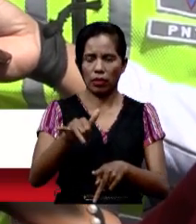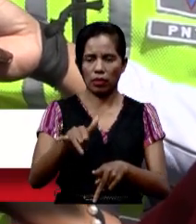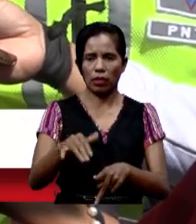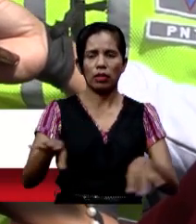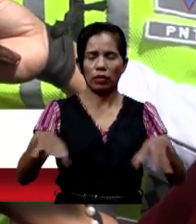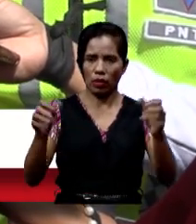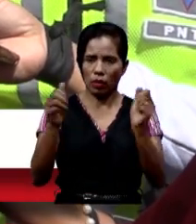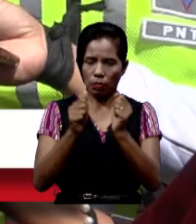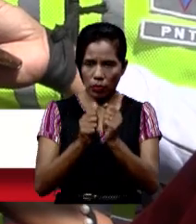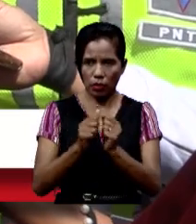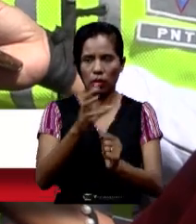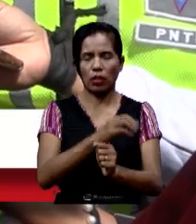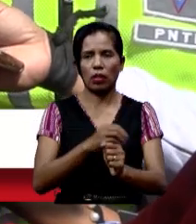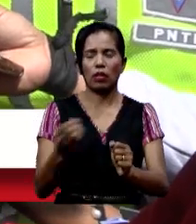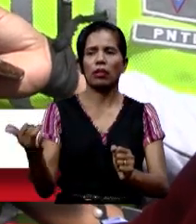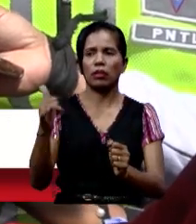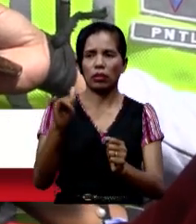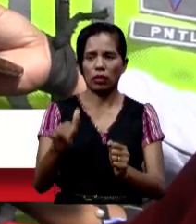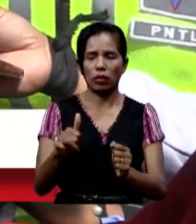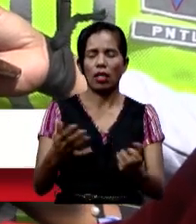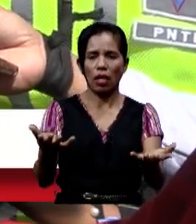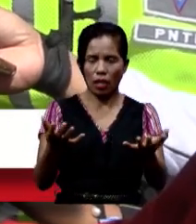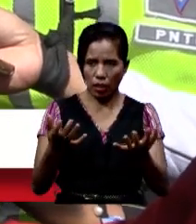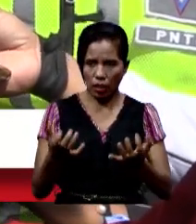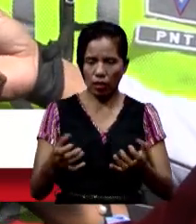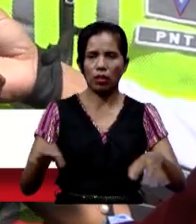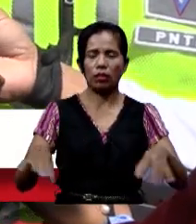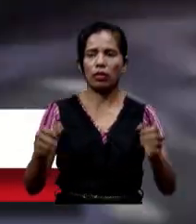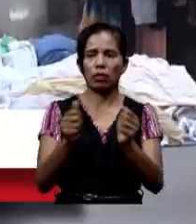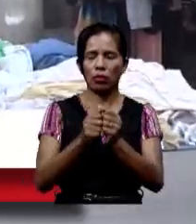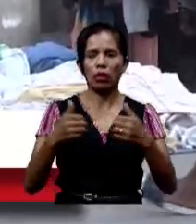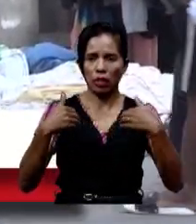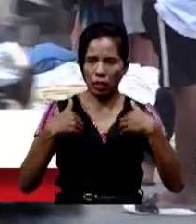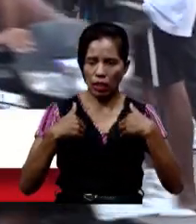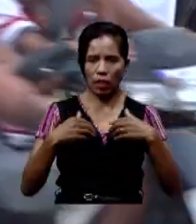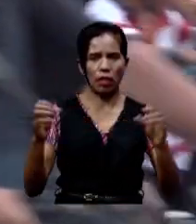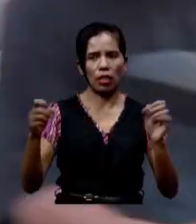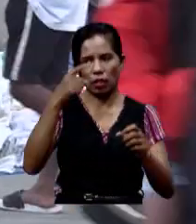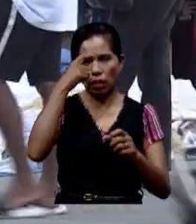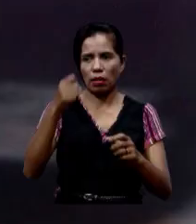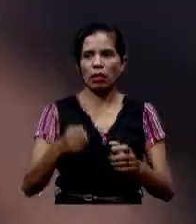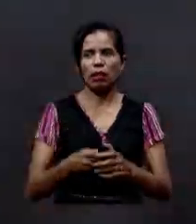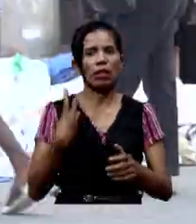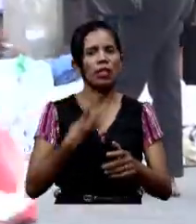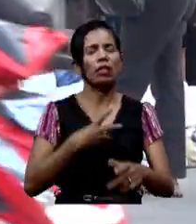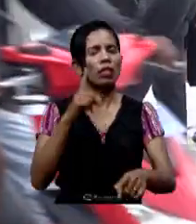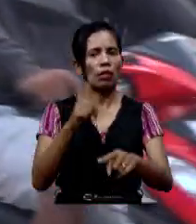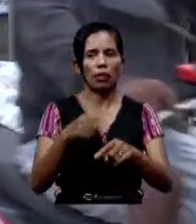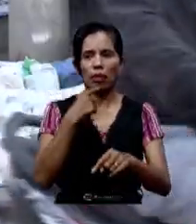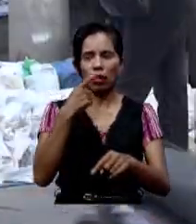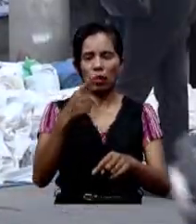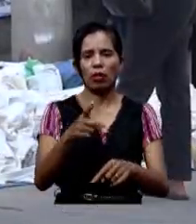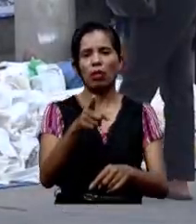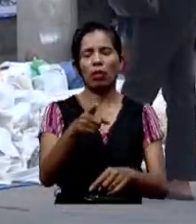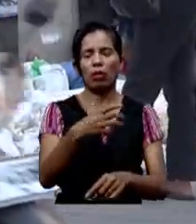cooperação, coordenação, roupon se sirnia be vontade para tu bele serviço muito ne iha kalai. Tamba ita label dehan be o polícia